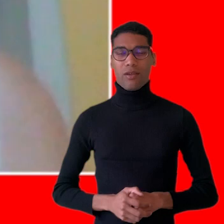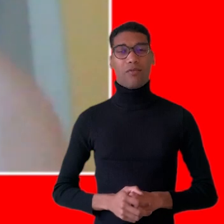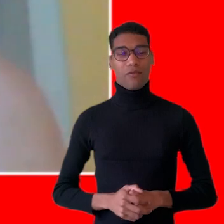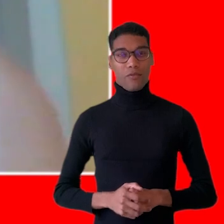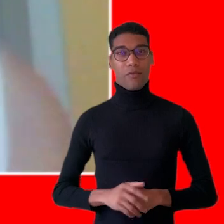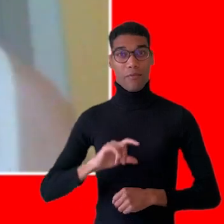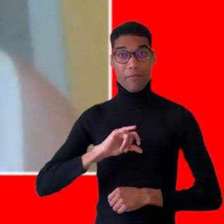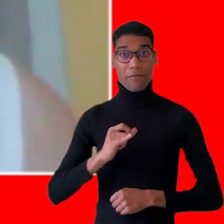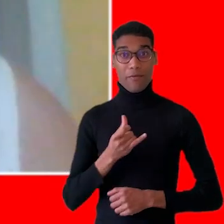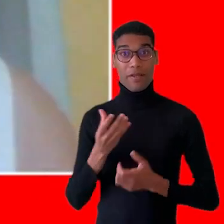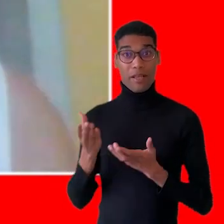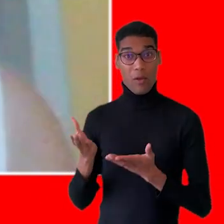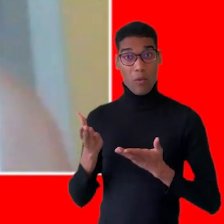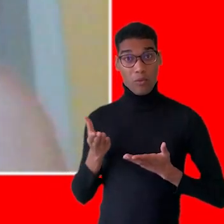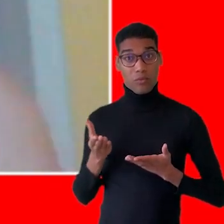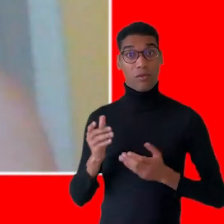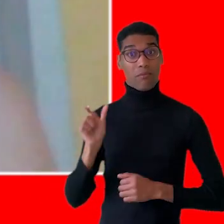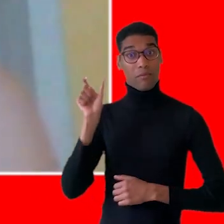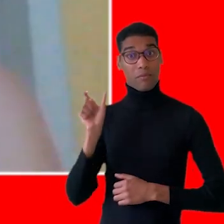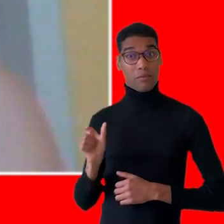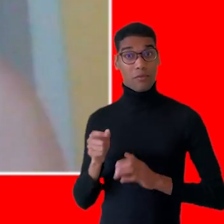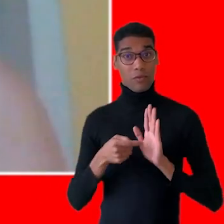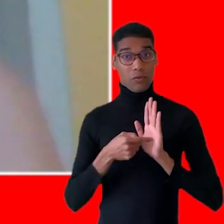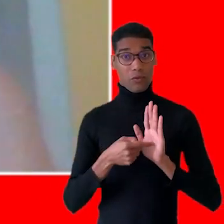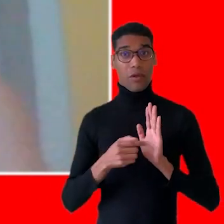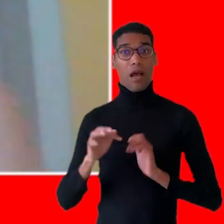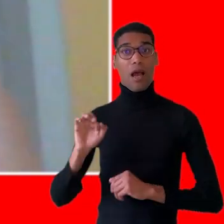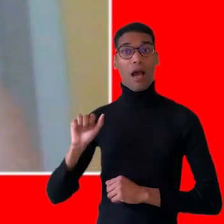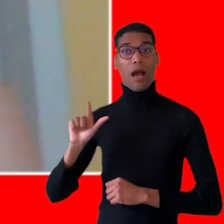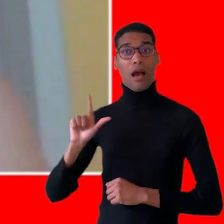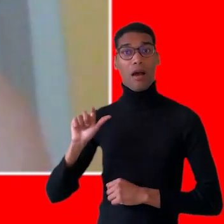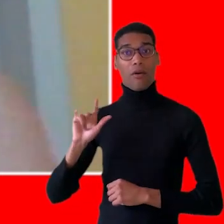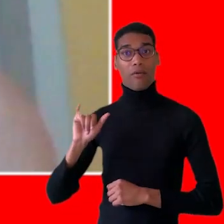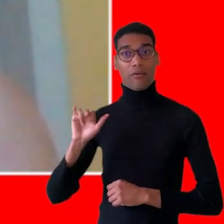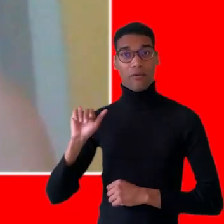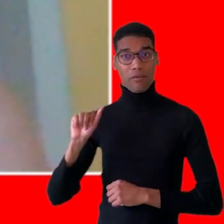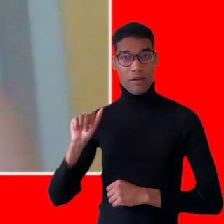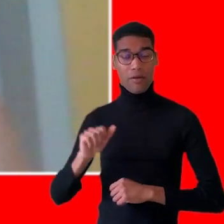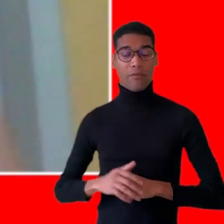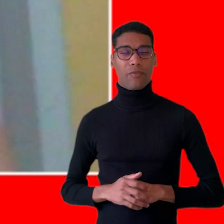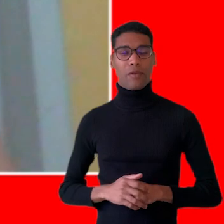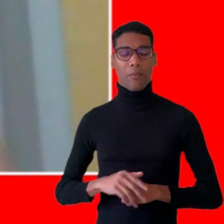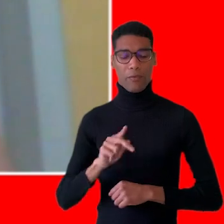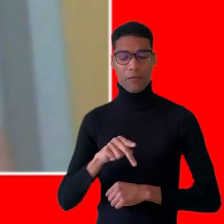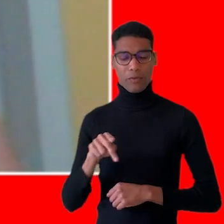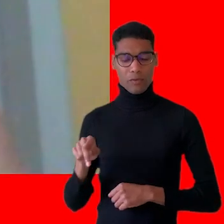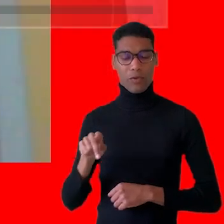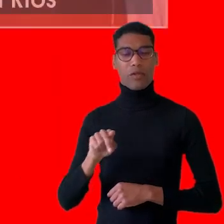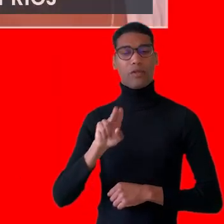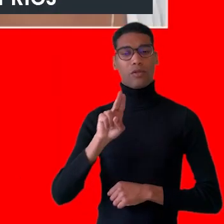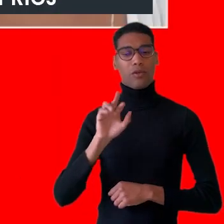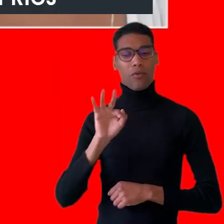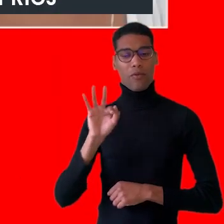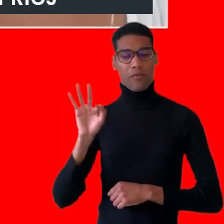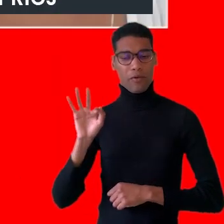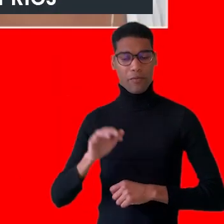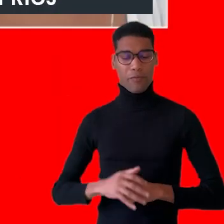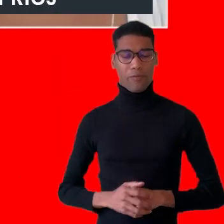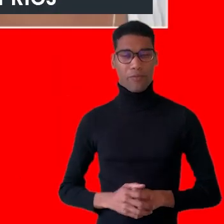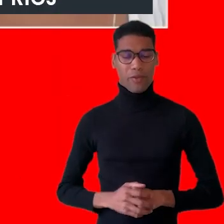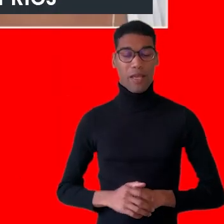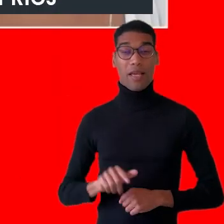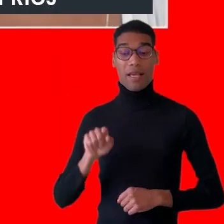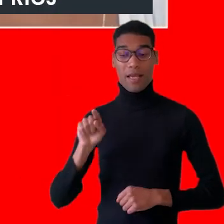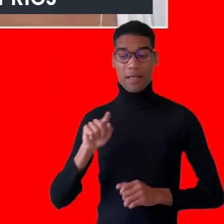vamos apresentar os nossos convidados antes, né? Flávia Rios é professora da UFF. Ela